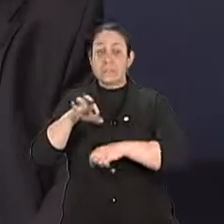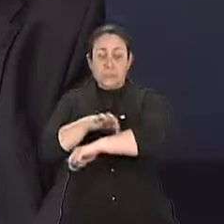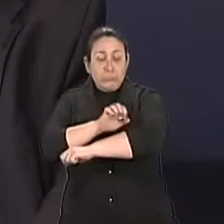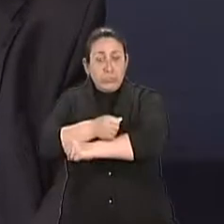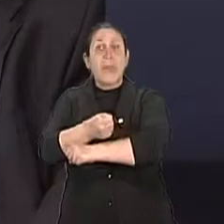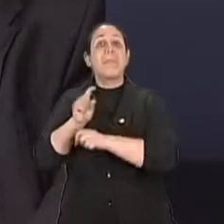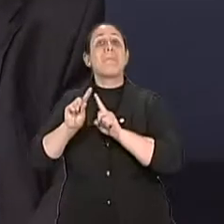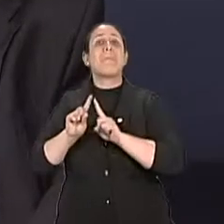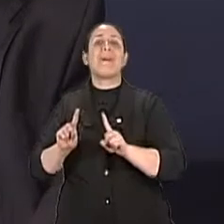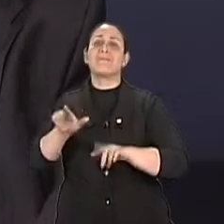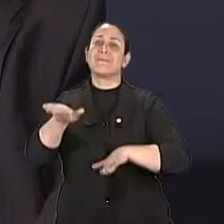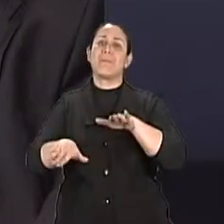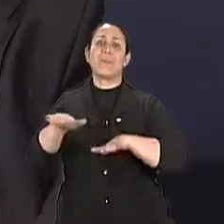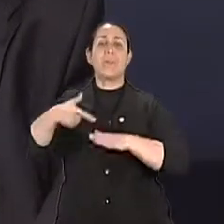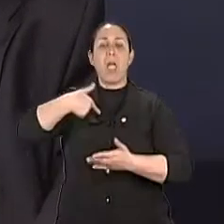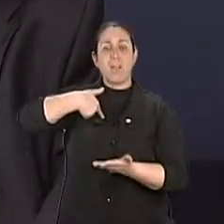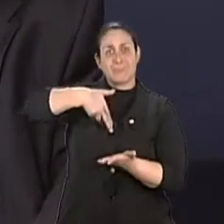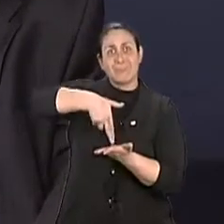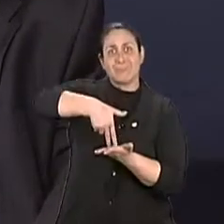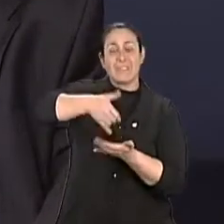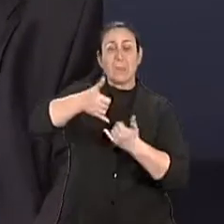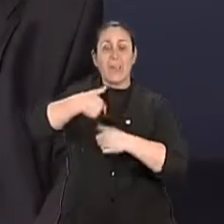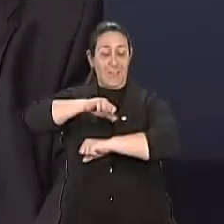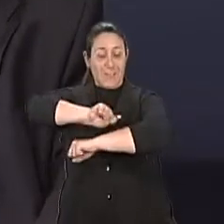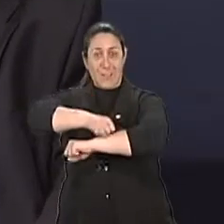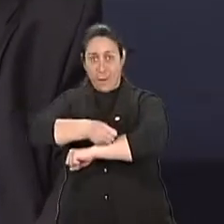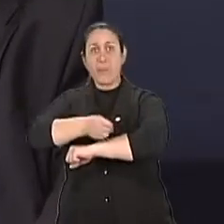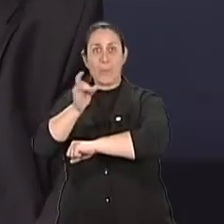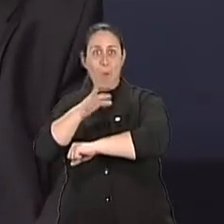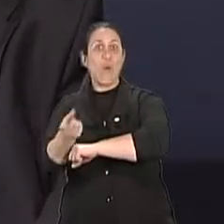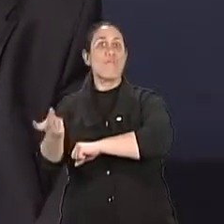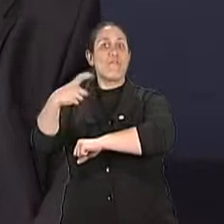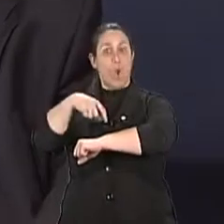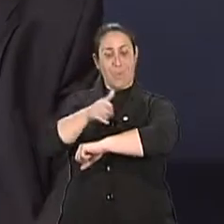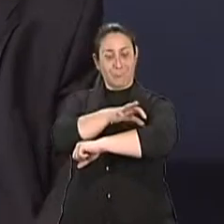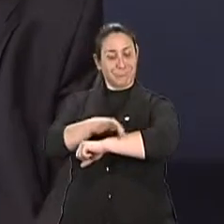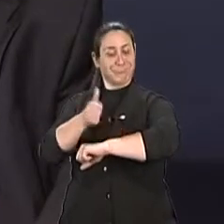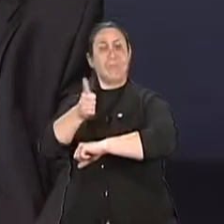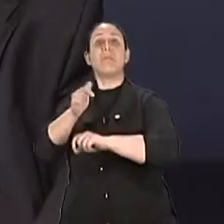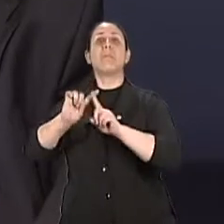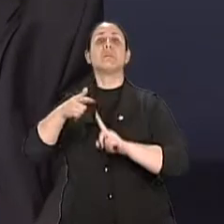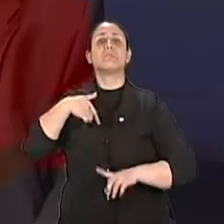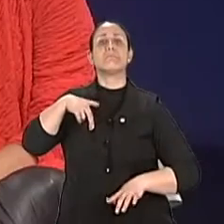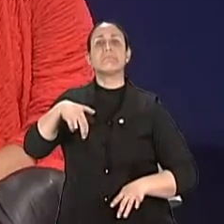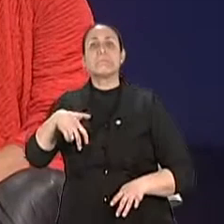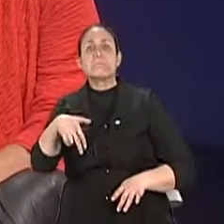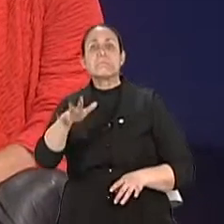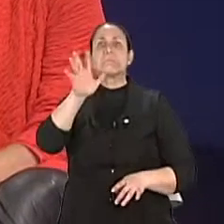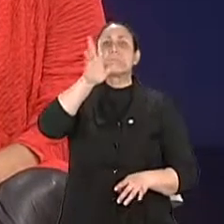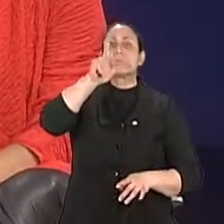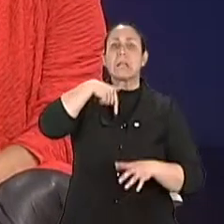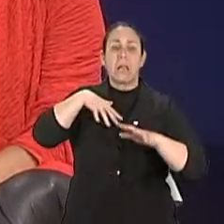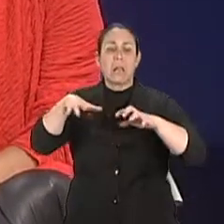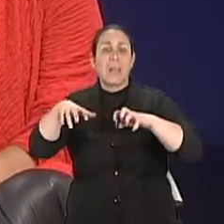mas a morbidade do indivíduo com a fratura, toda a reabilitação, pode trazer consequências. Ah, perfeito. Pode